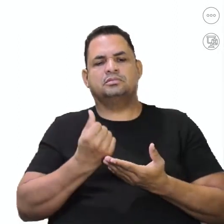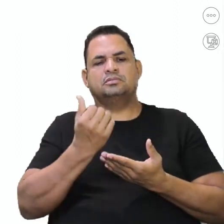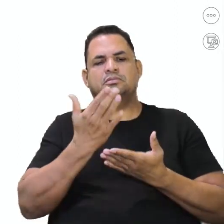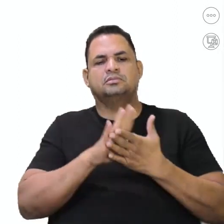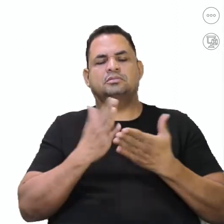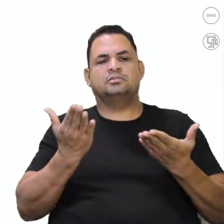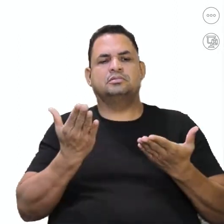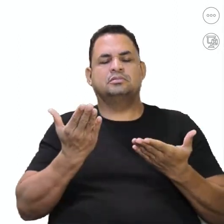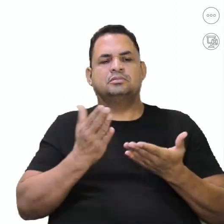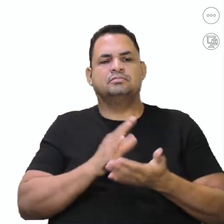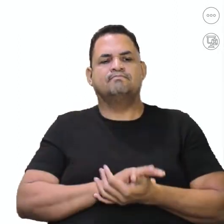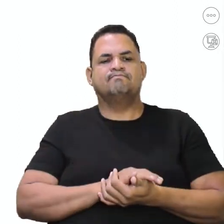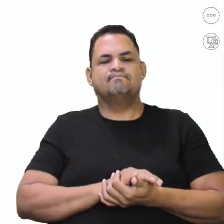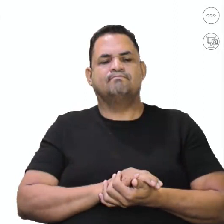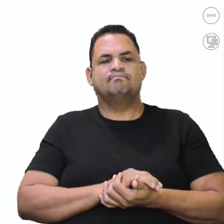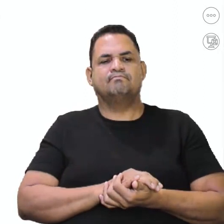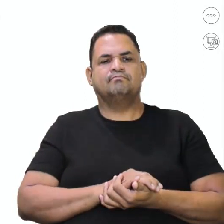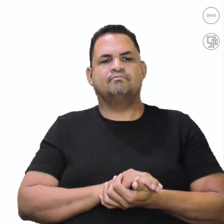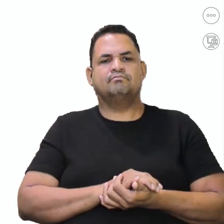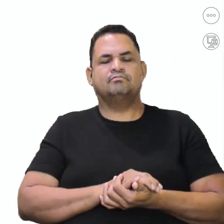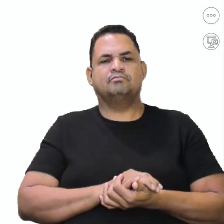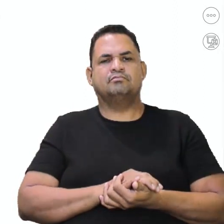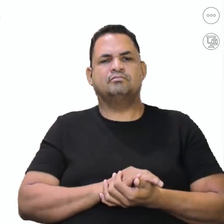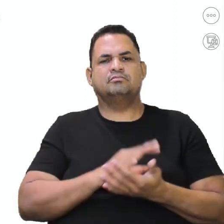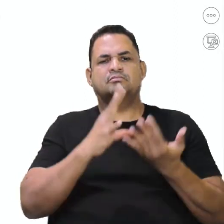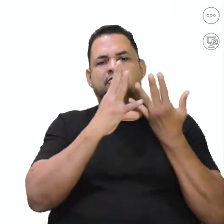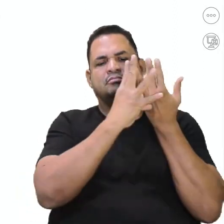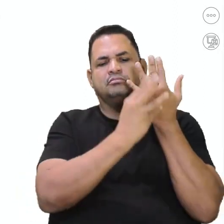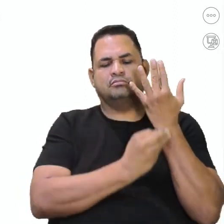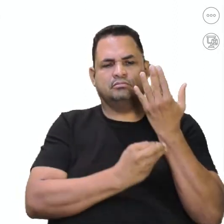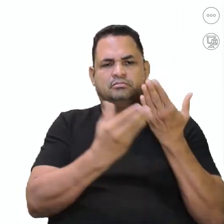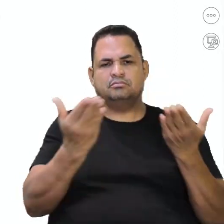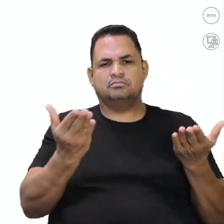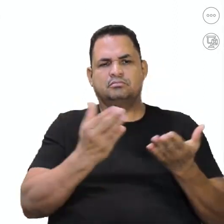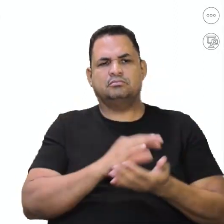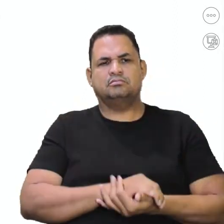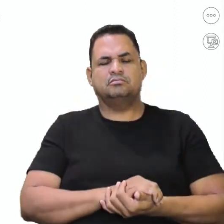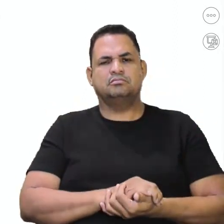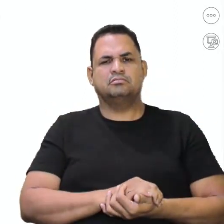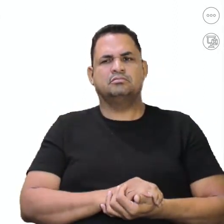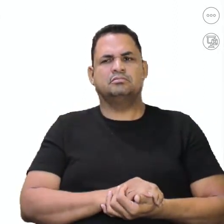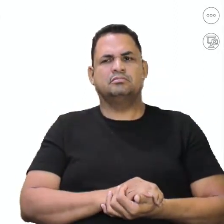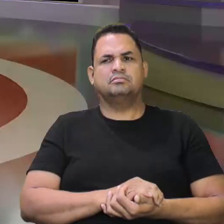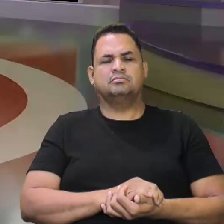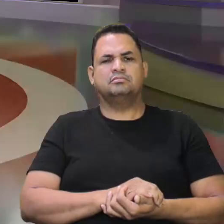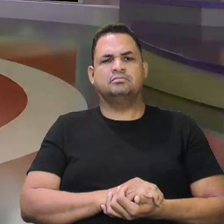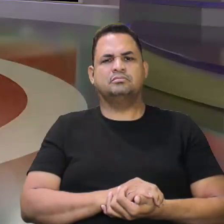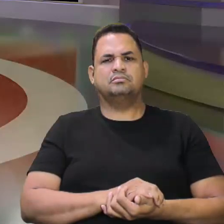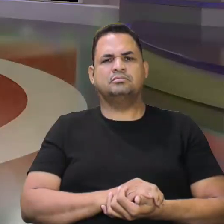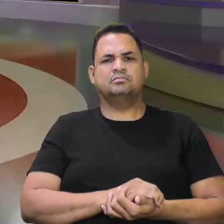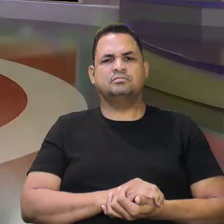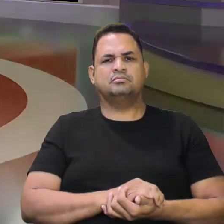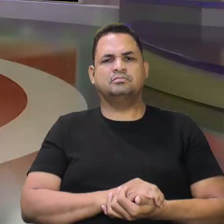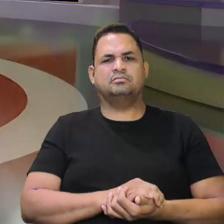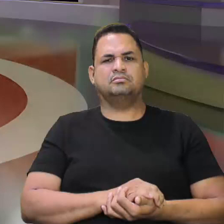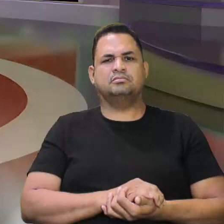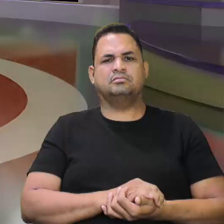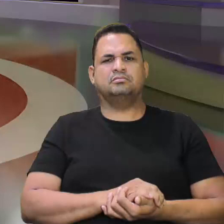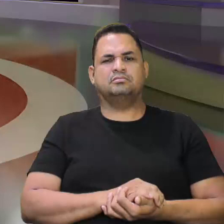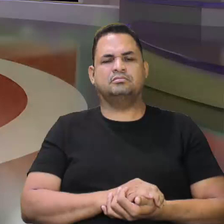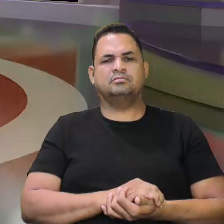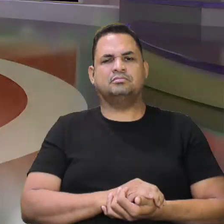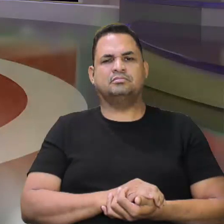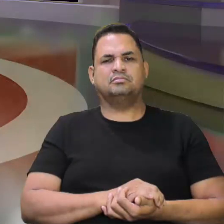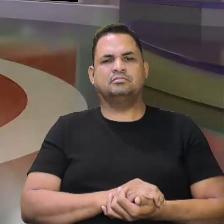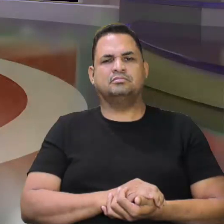grandes aberturas, enfim. That's it. Essas são as nossas referências.